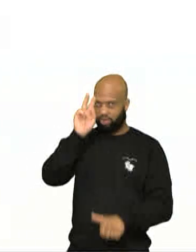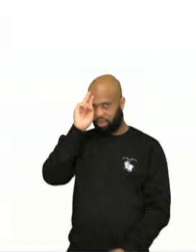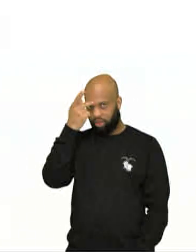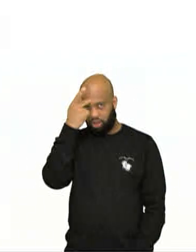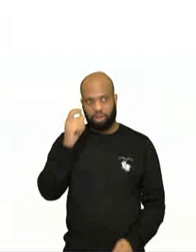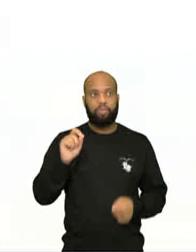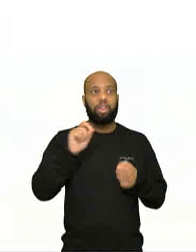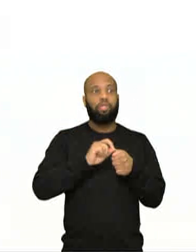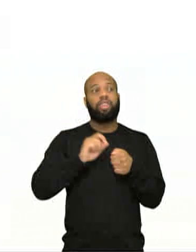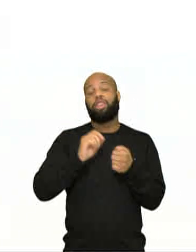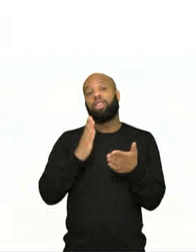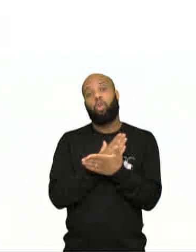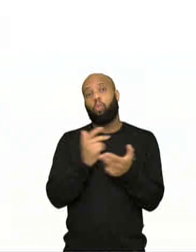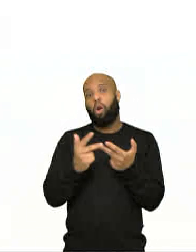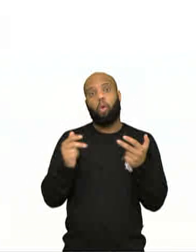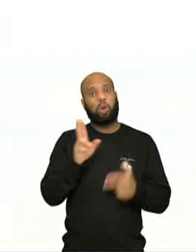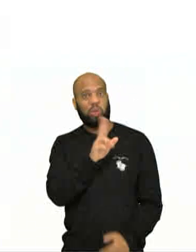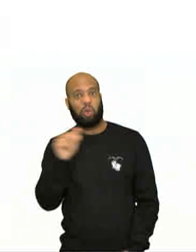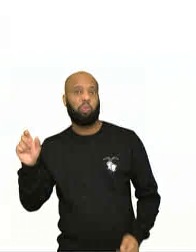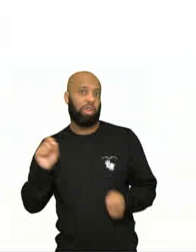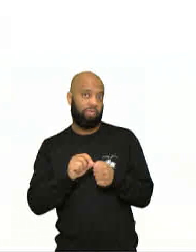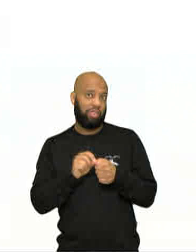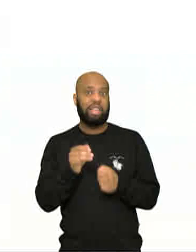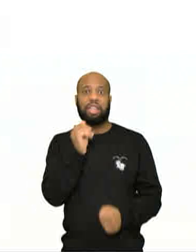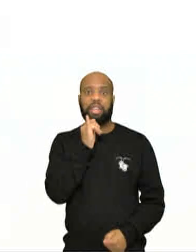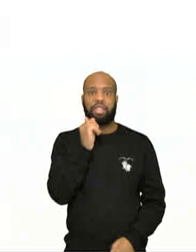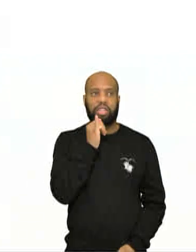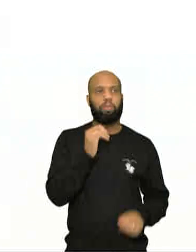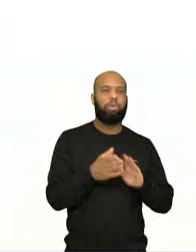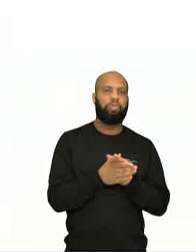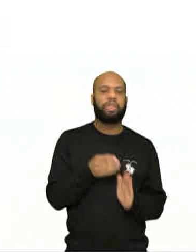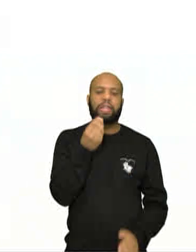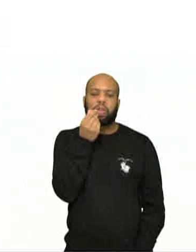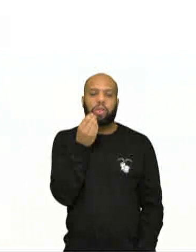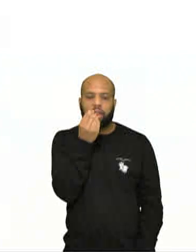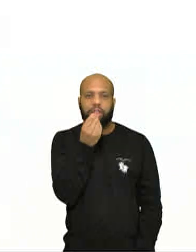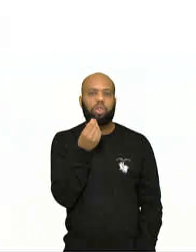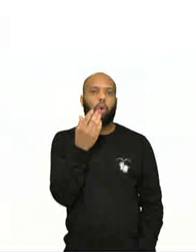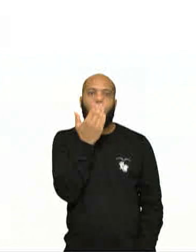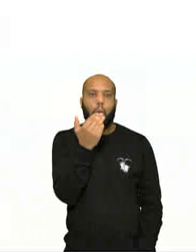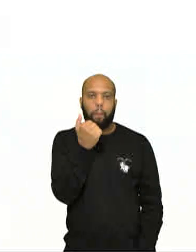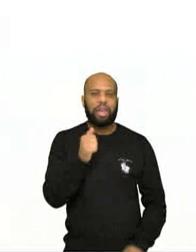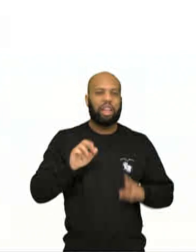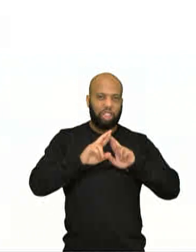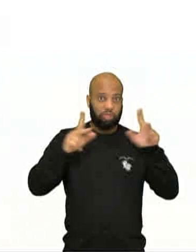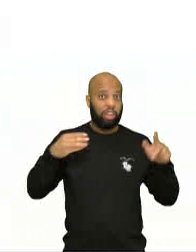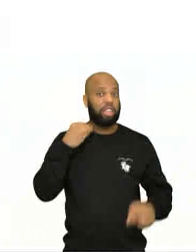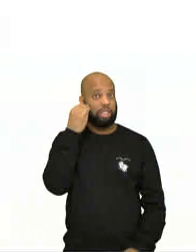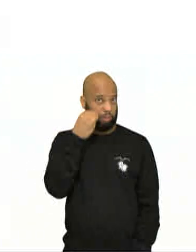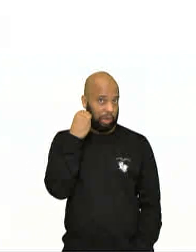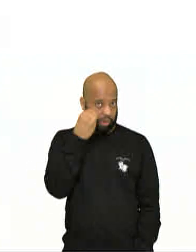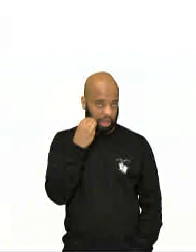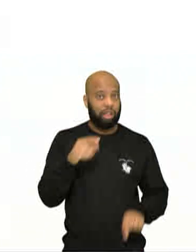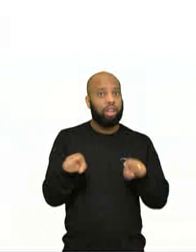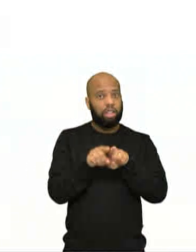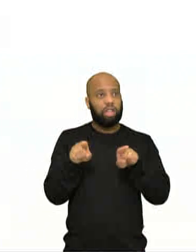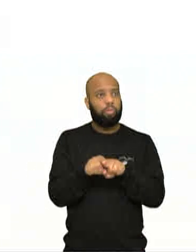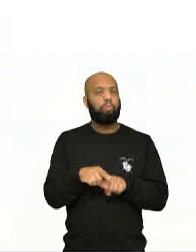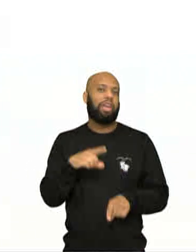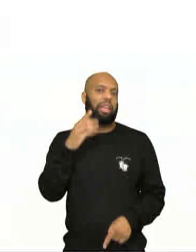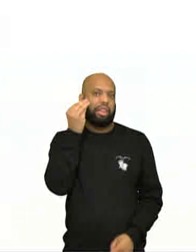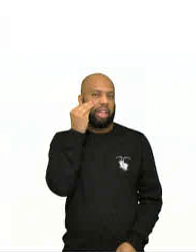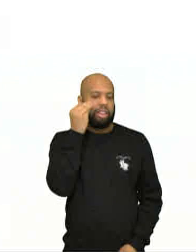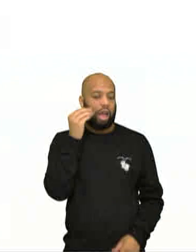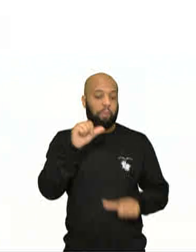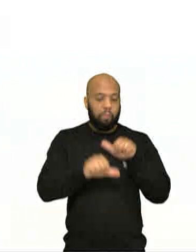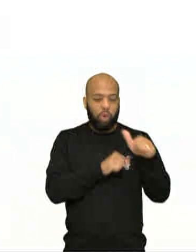Fazer algo que nunca tenha feito, por exemplo, provar um tipo de comida diferente, ir para casa por outro